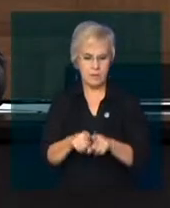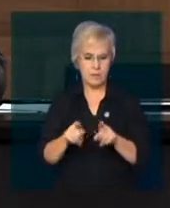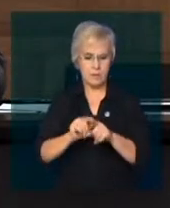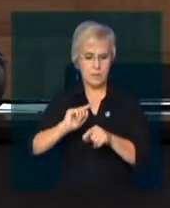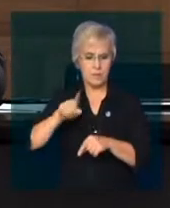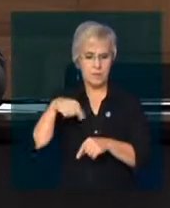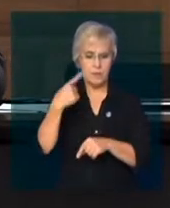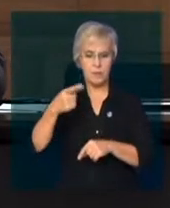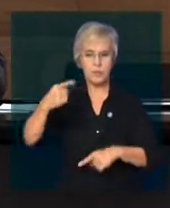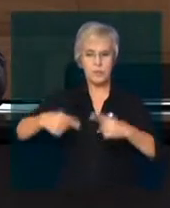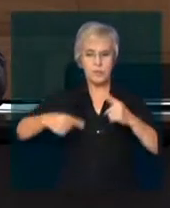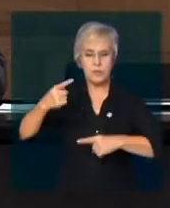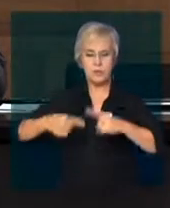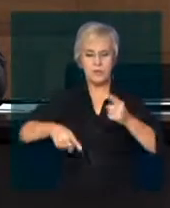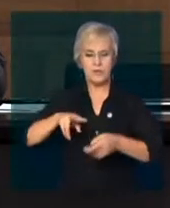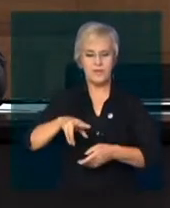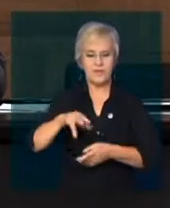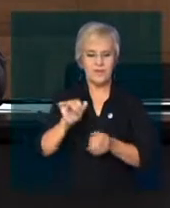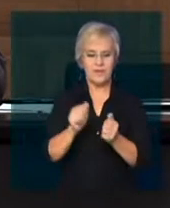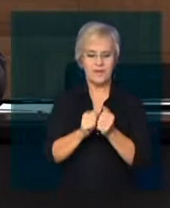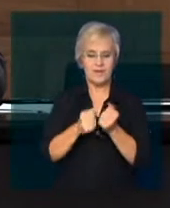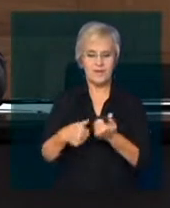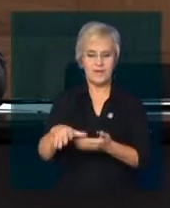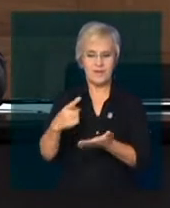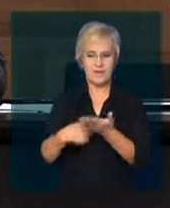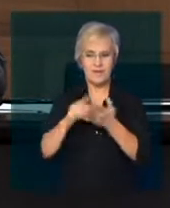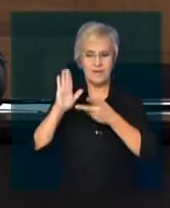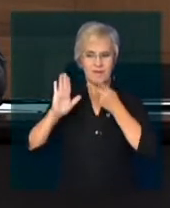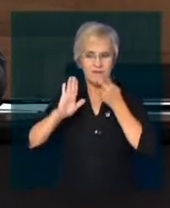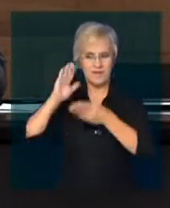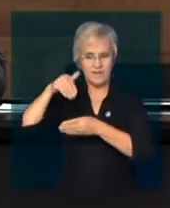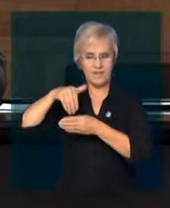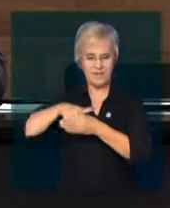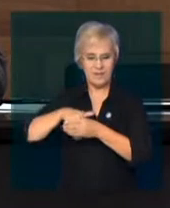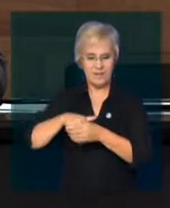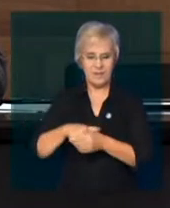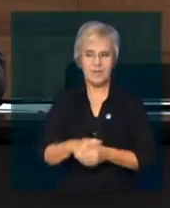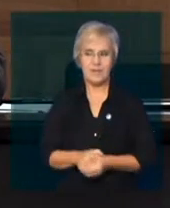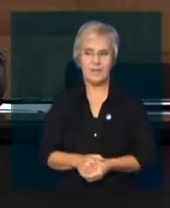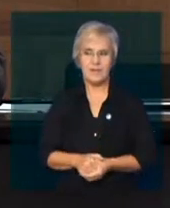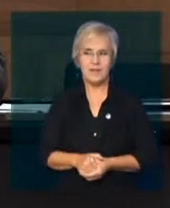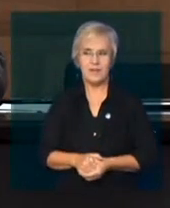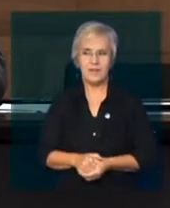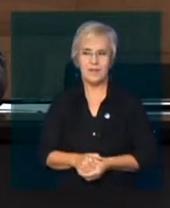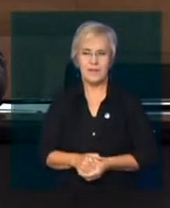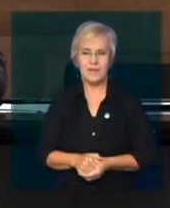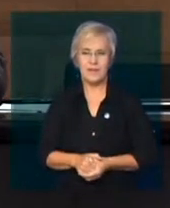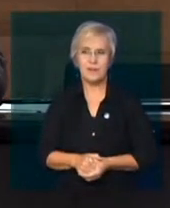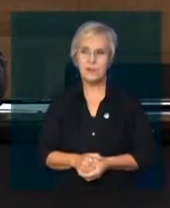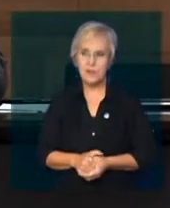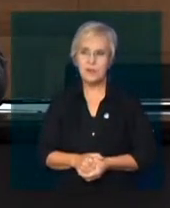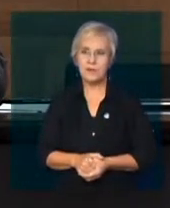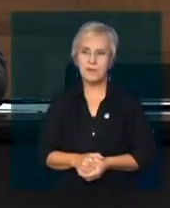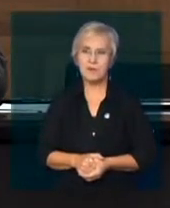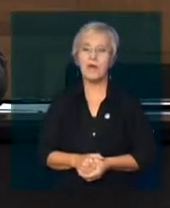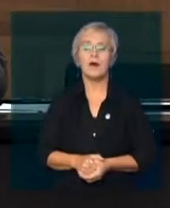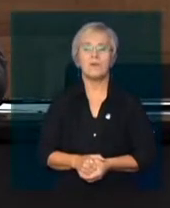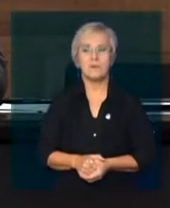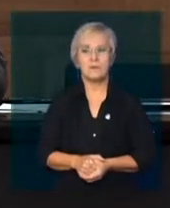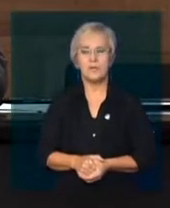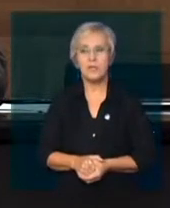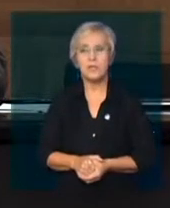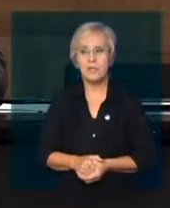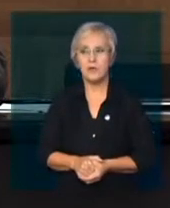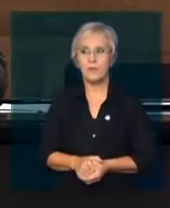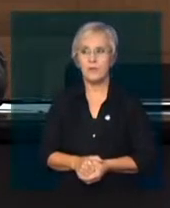vai discutir aquilo que ele vai debater na campanha eleitoral. Tem uma PEC, uma proposta de emenda à Constituição, que está lá, que torna claro qual